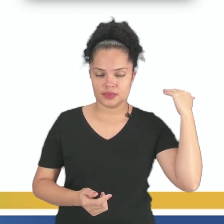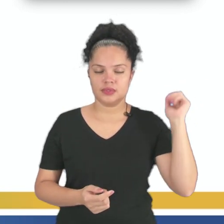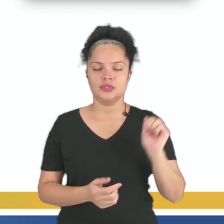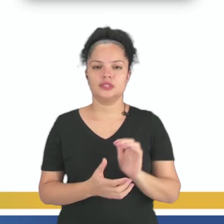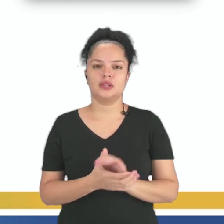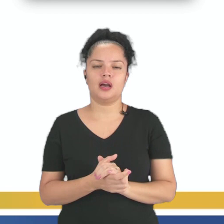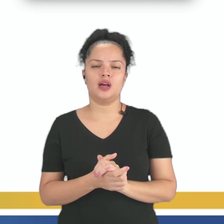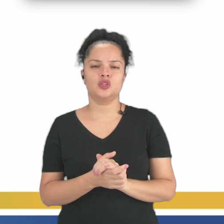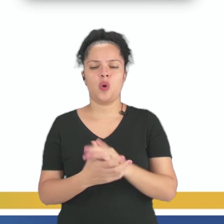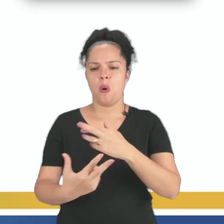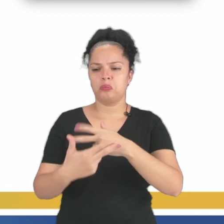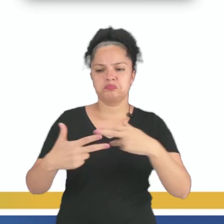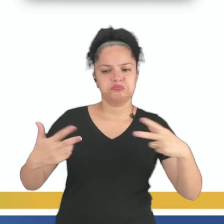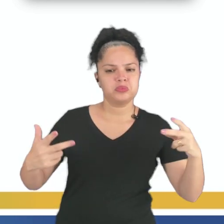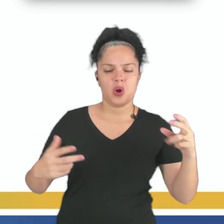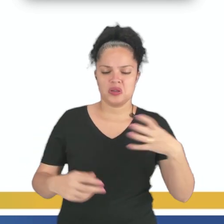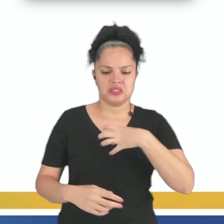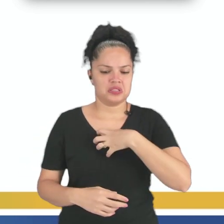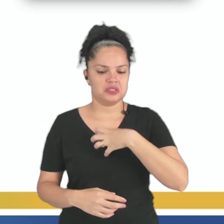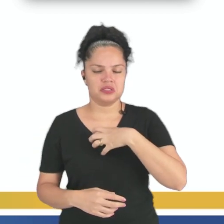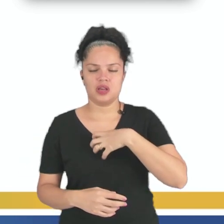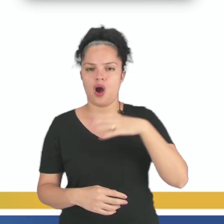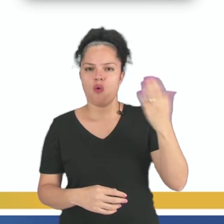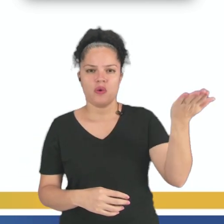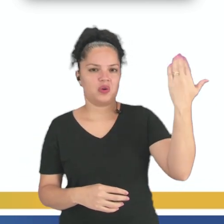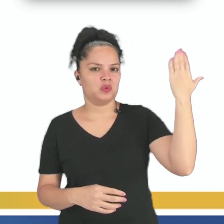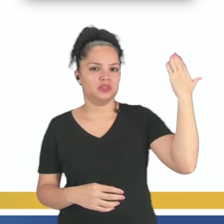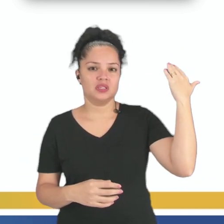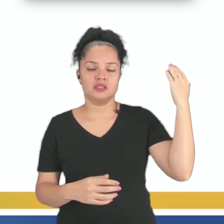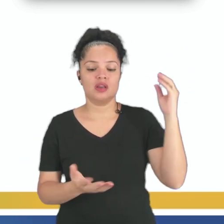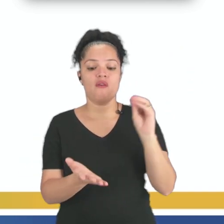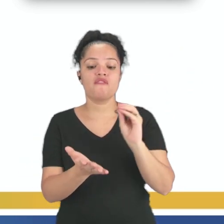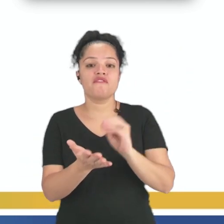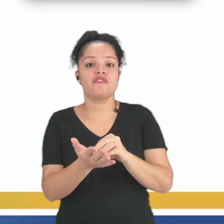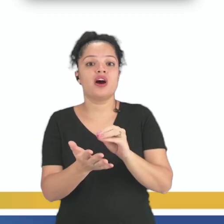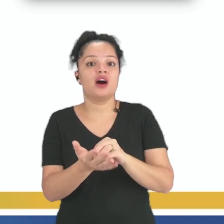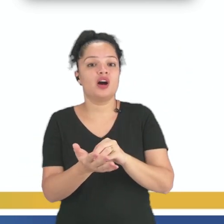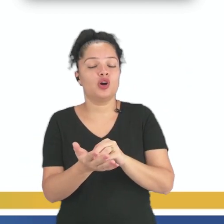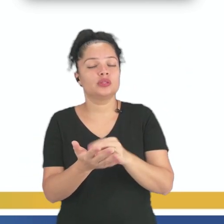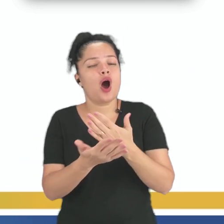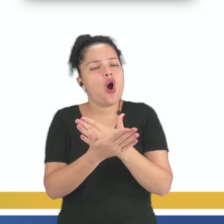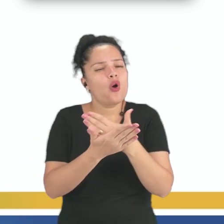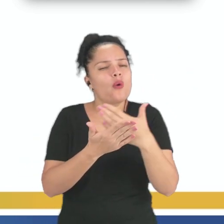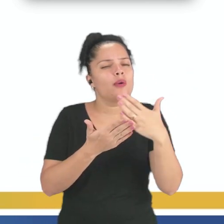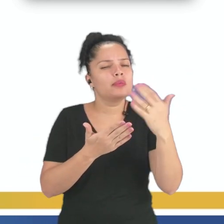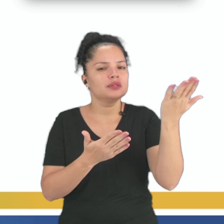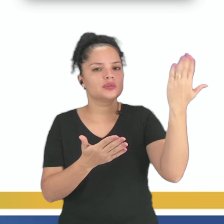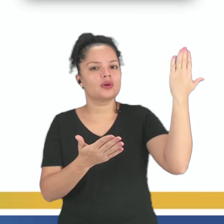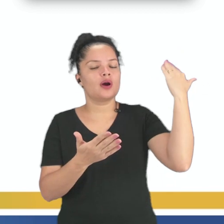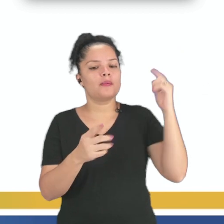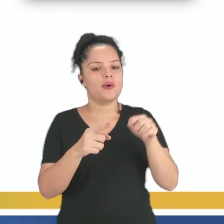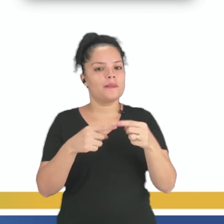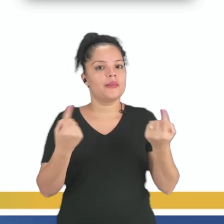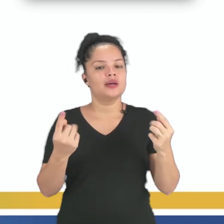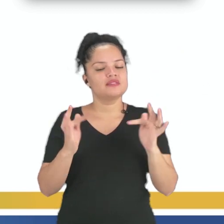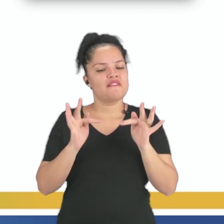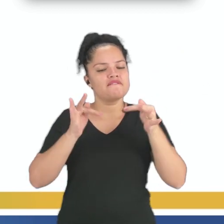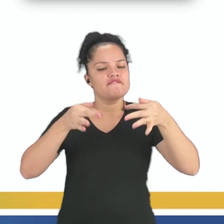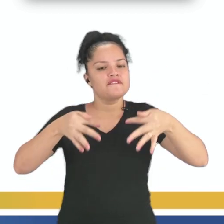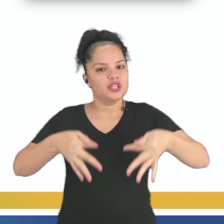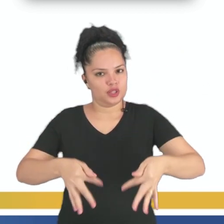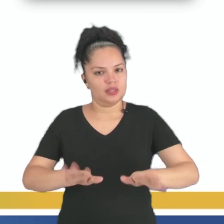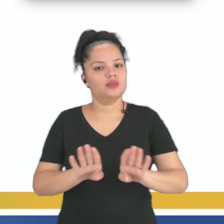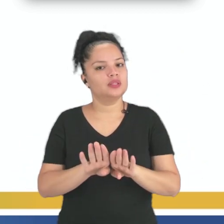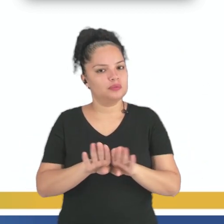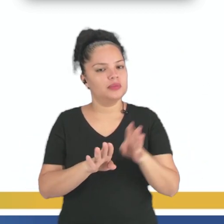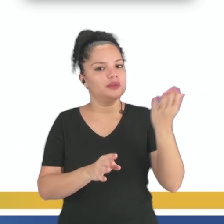fato ocorrido e totalmente acabado. Então, a ação começou no passado e terminou nesse